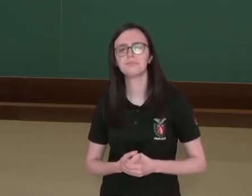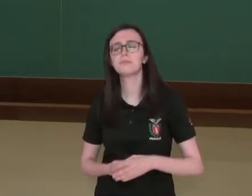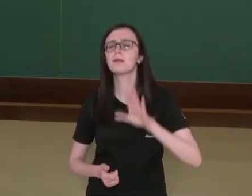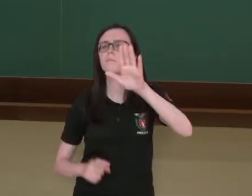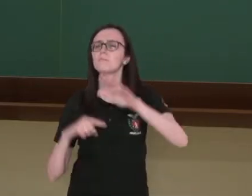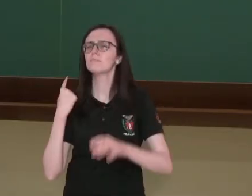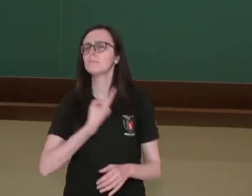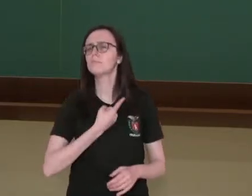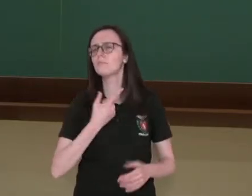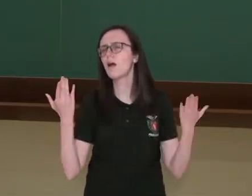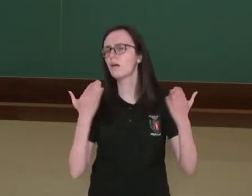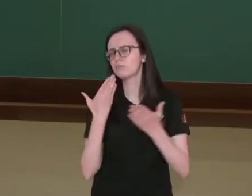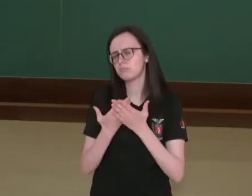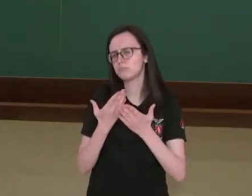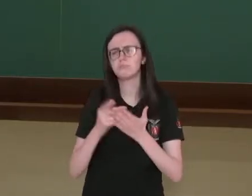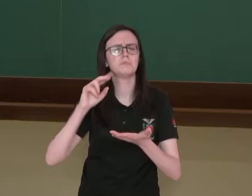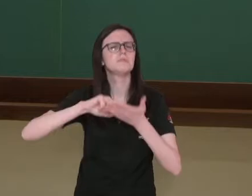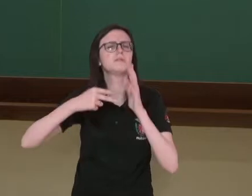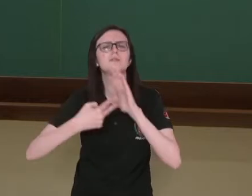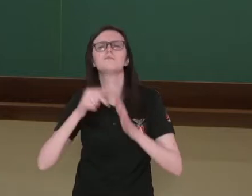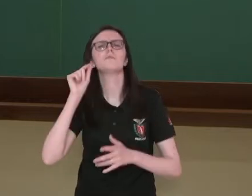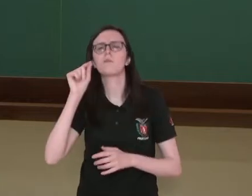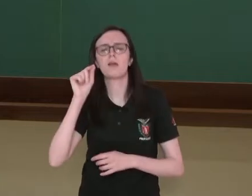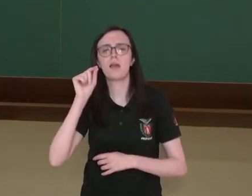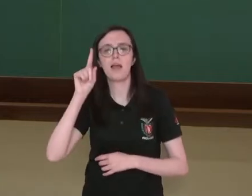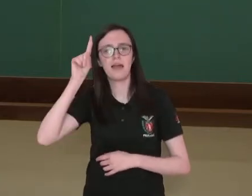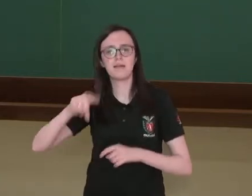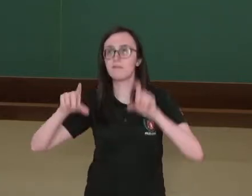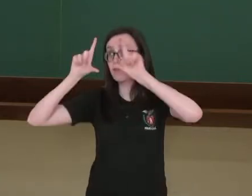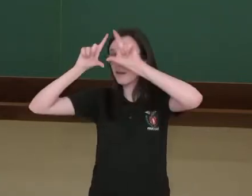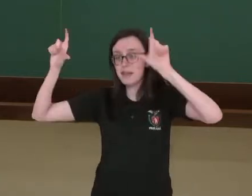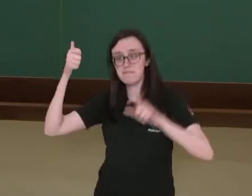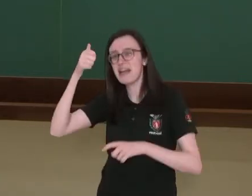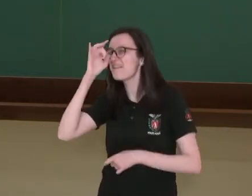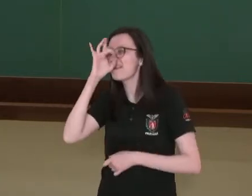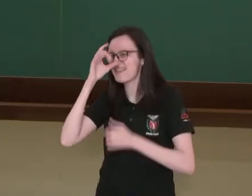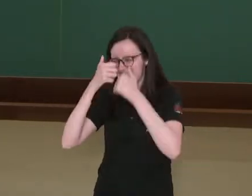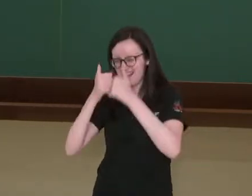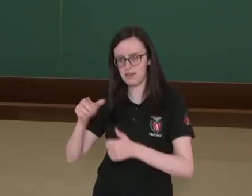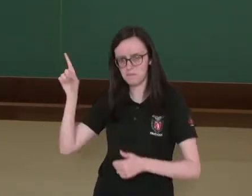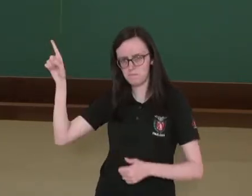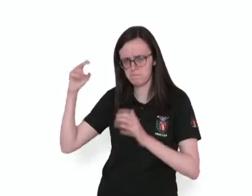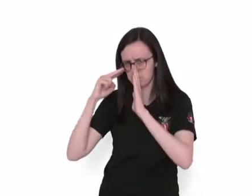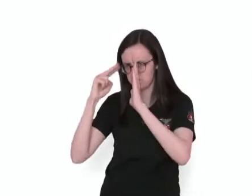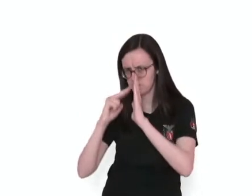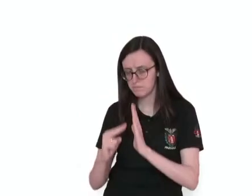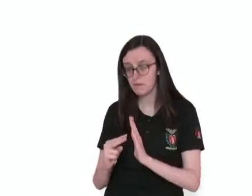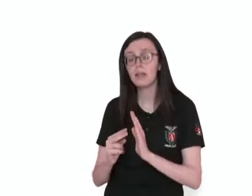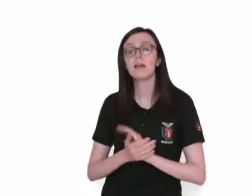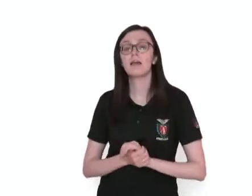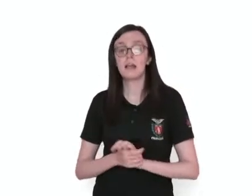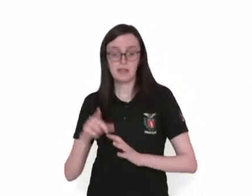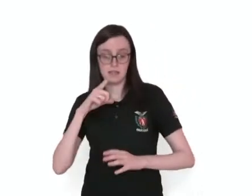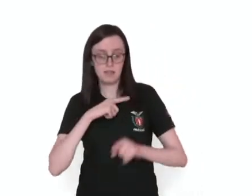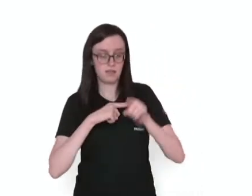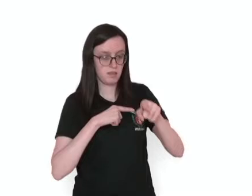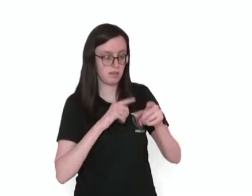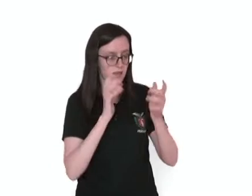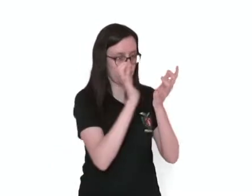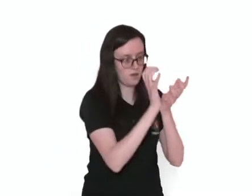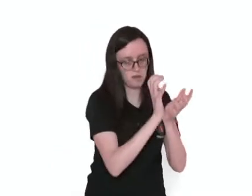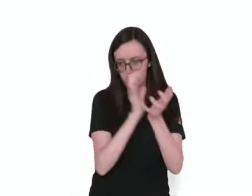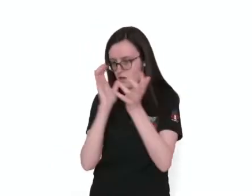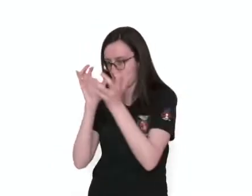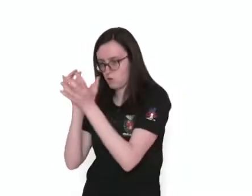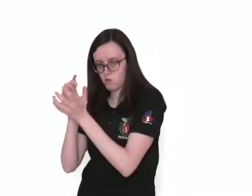agora vamos ver o que significa a grandeza diretamente proporcional. Quando duas grandezas variam sempre